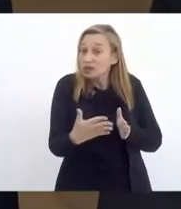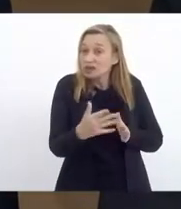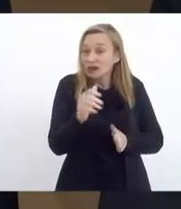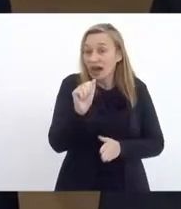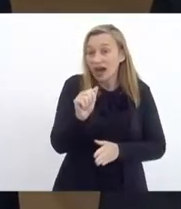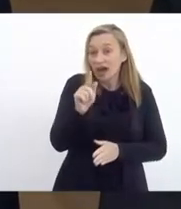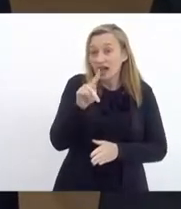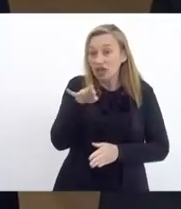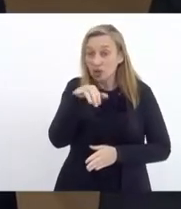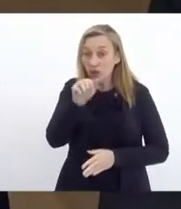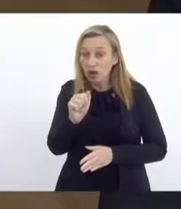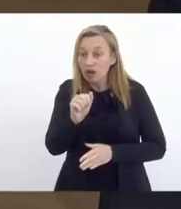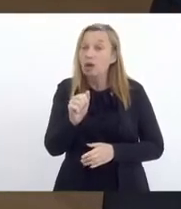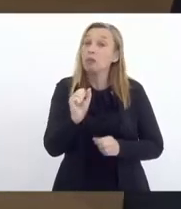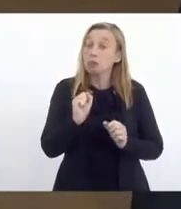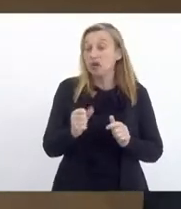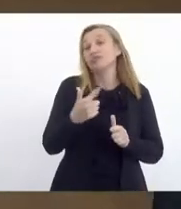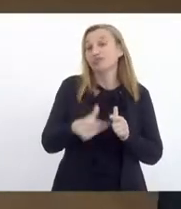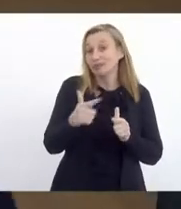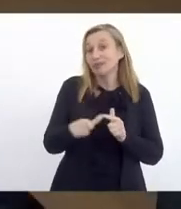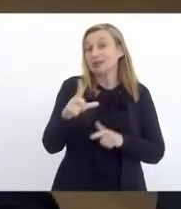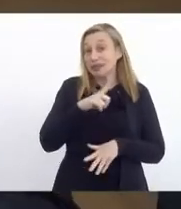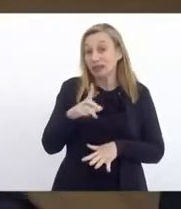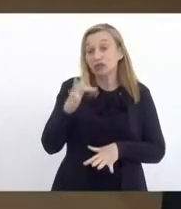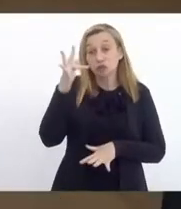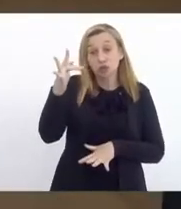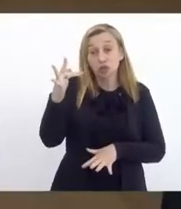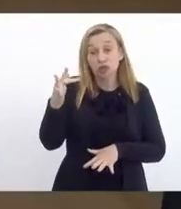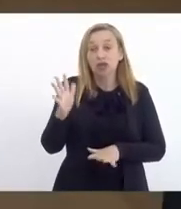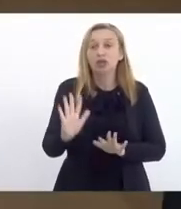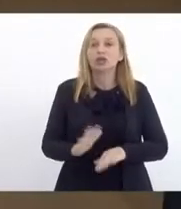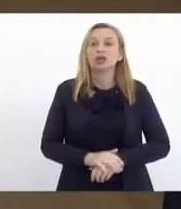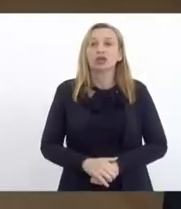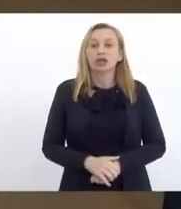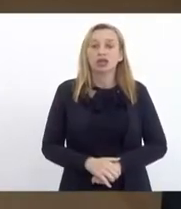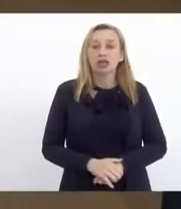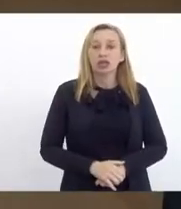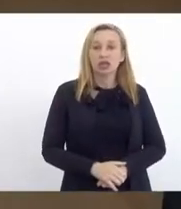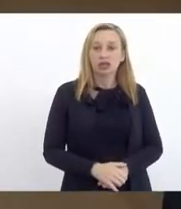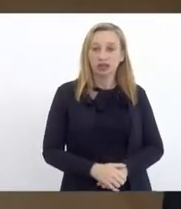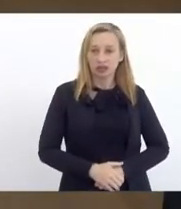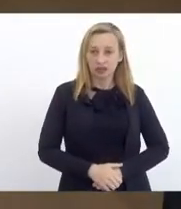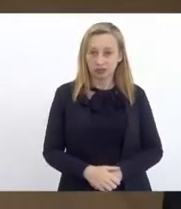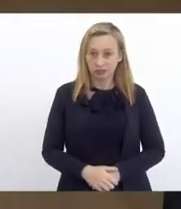possa ter problemas. Eu vou passar